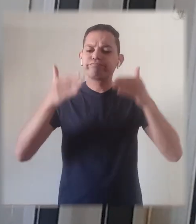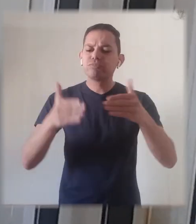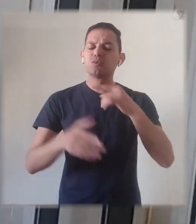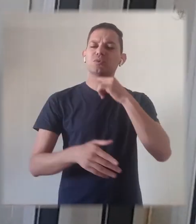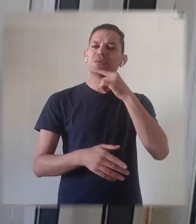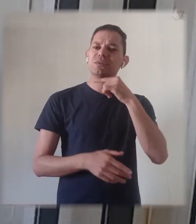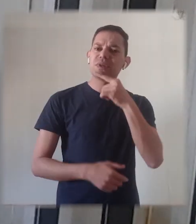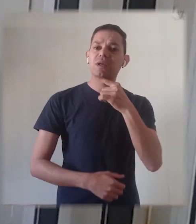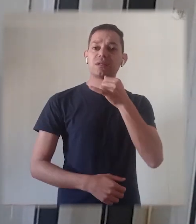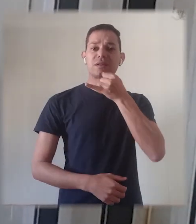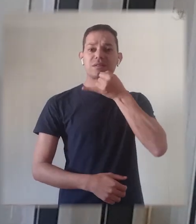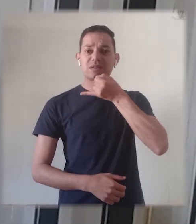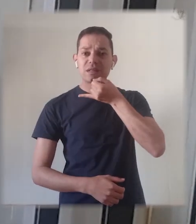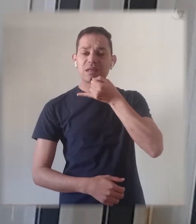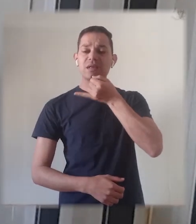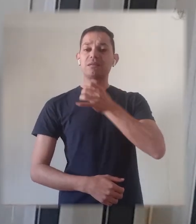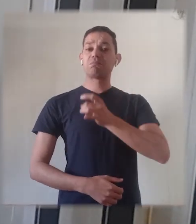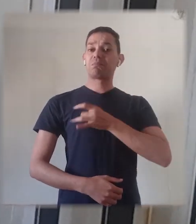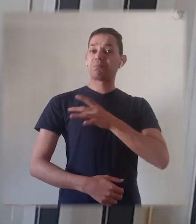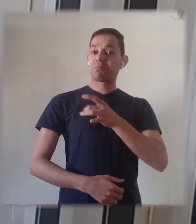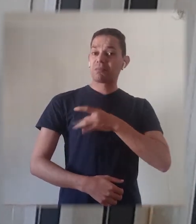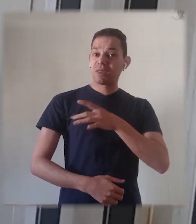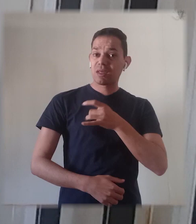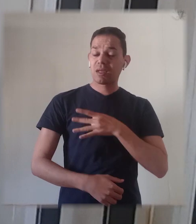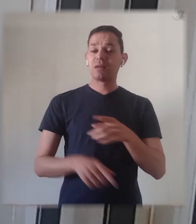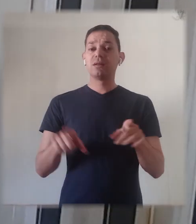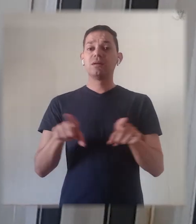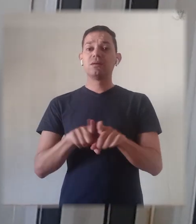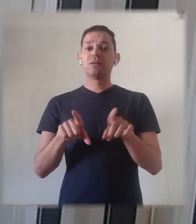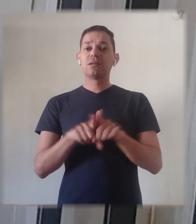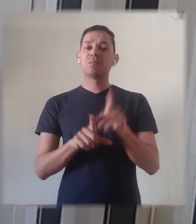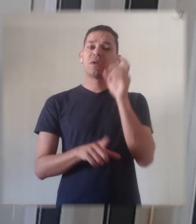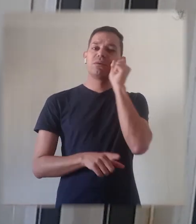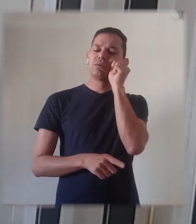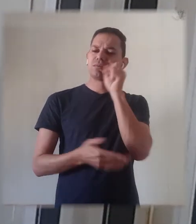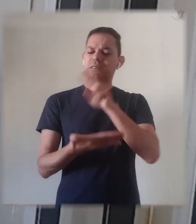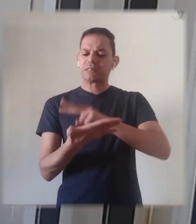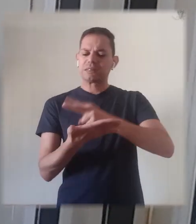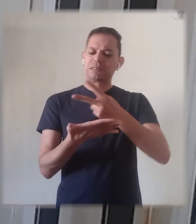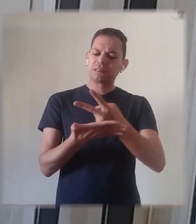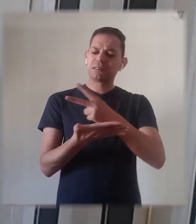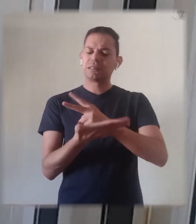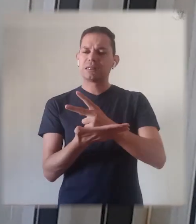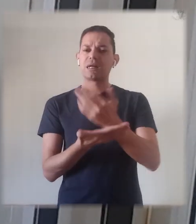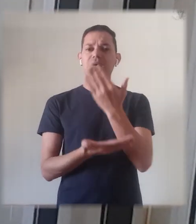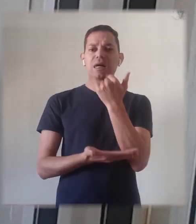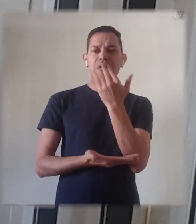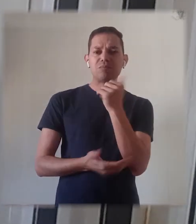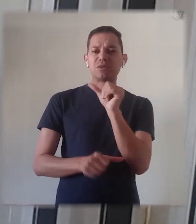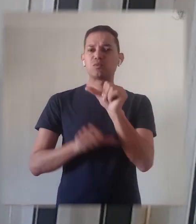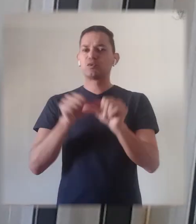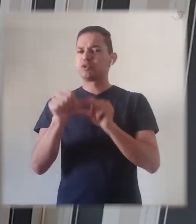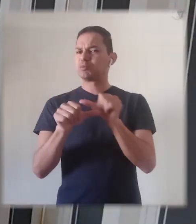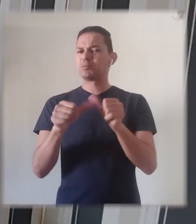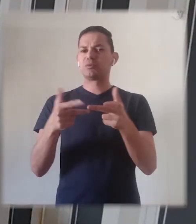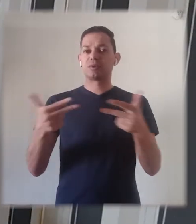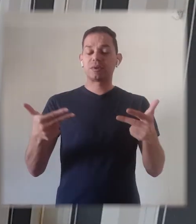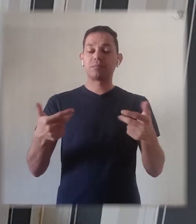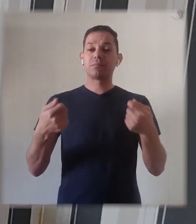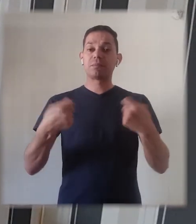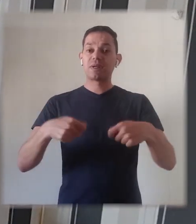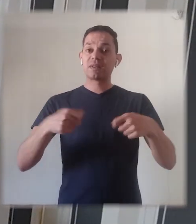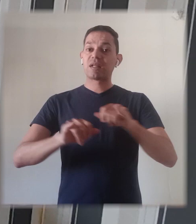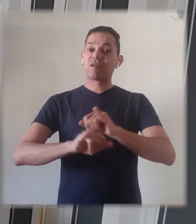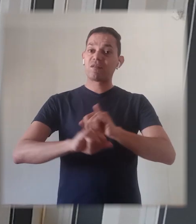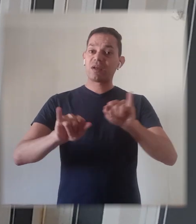dificuldade de concentração, de tristeza, medo, tá? E até alterações de sono e alimentação. E a gente